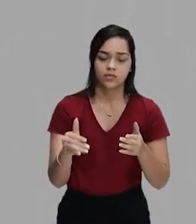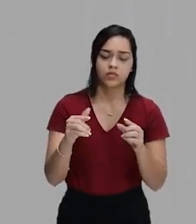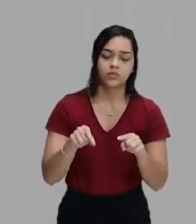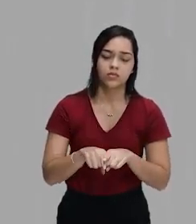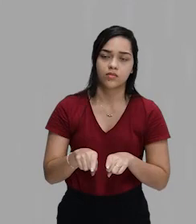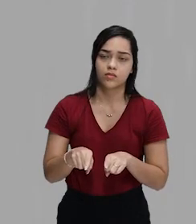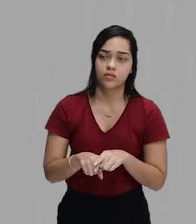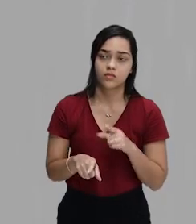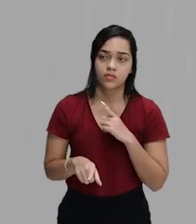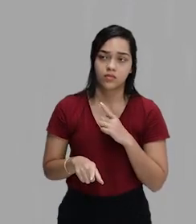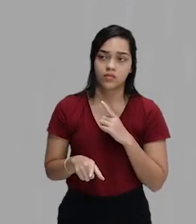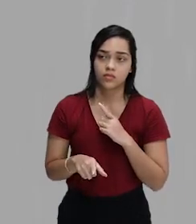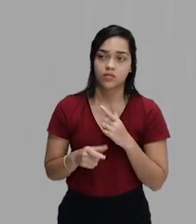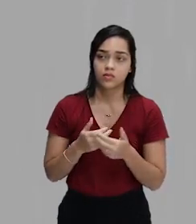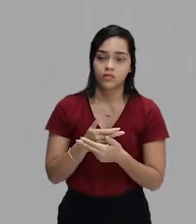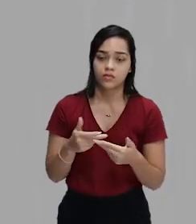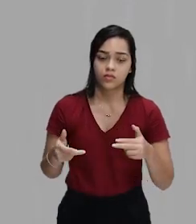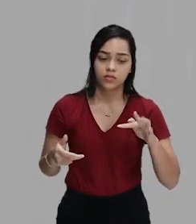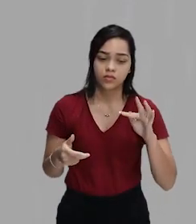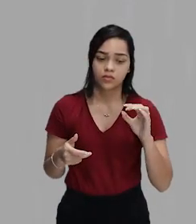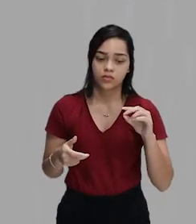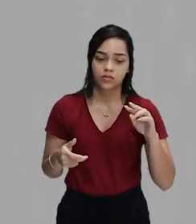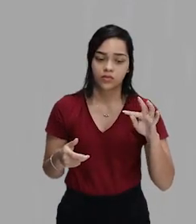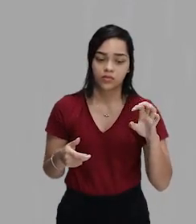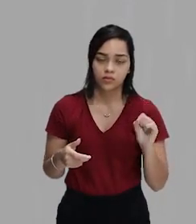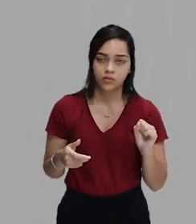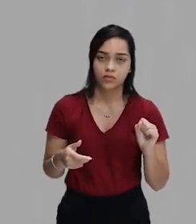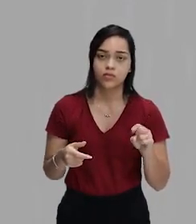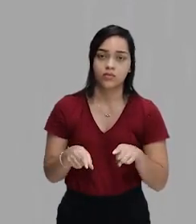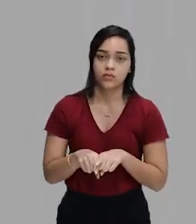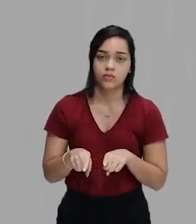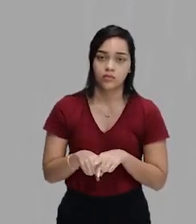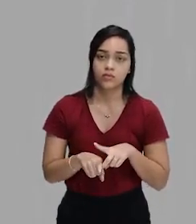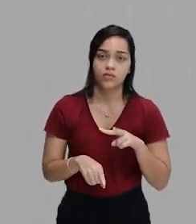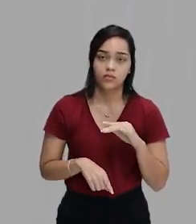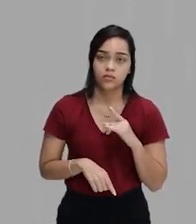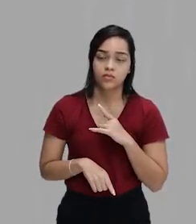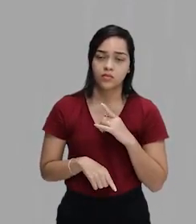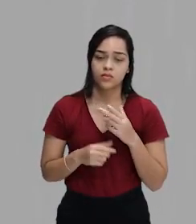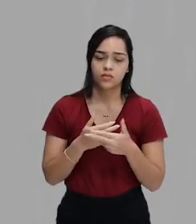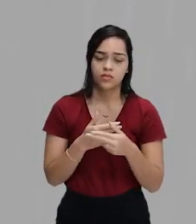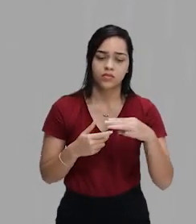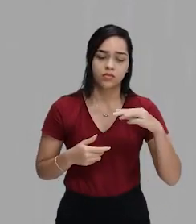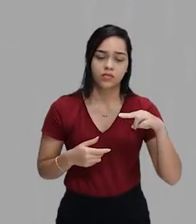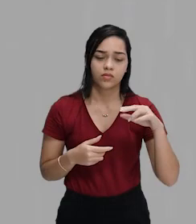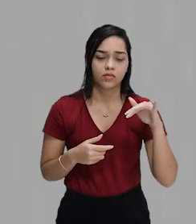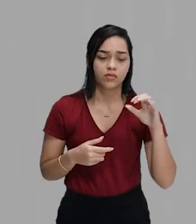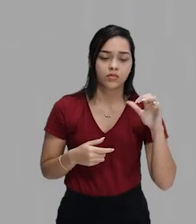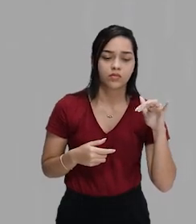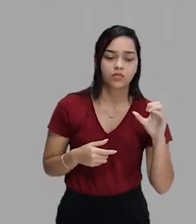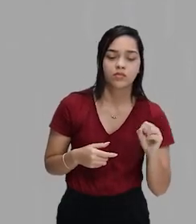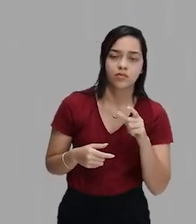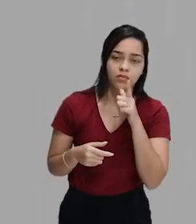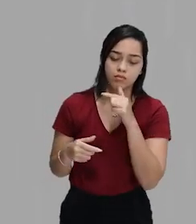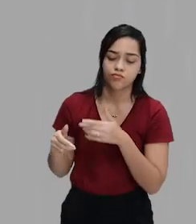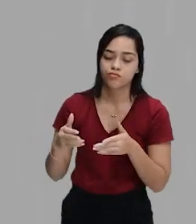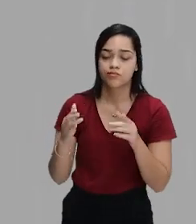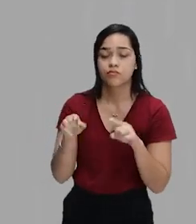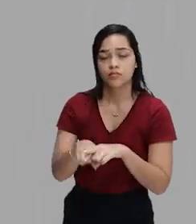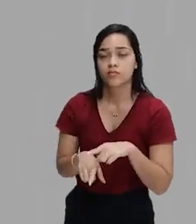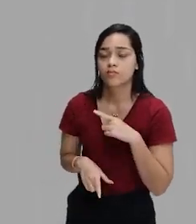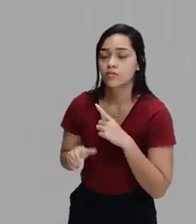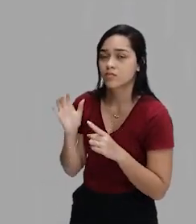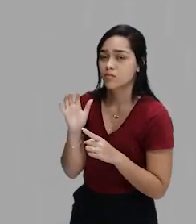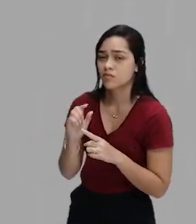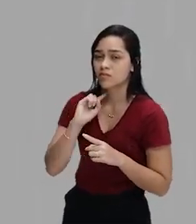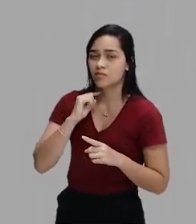guerra contaminou fontes. Vai contaminar mananciais. Então, nós temos a